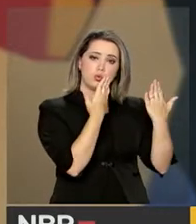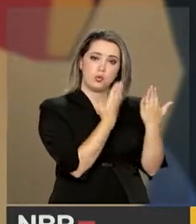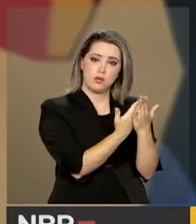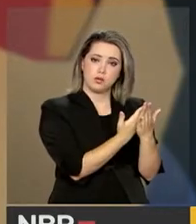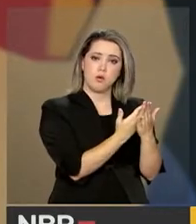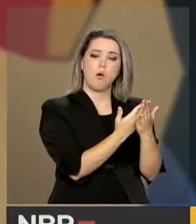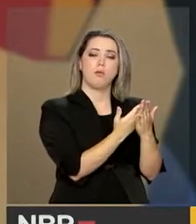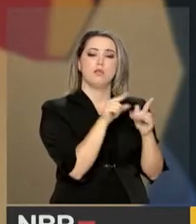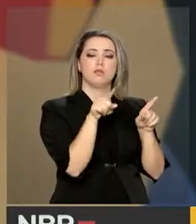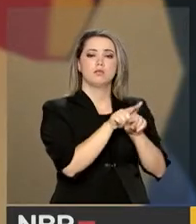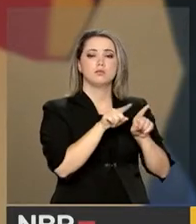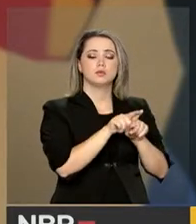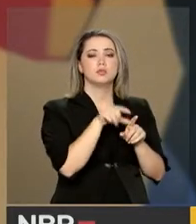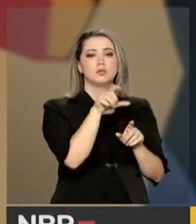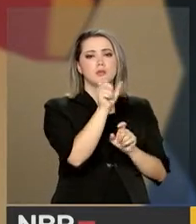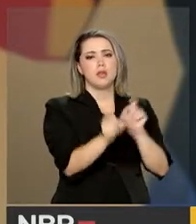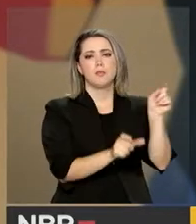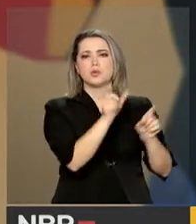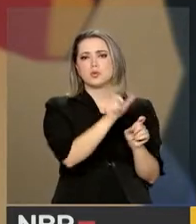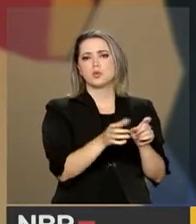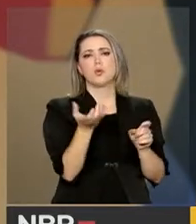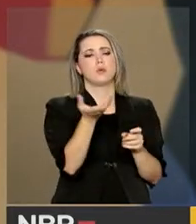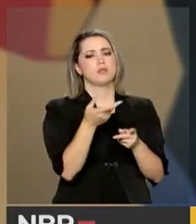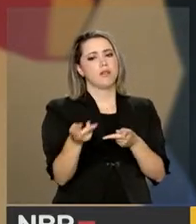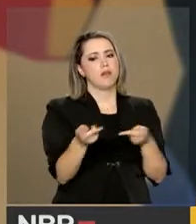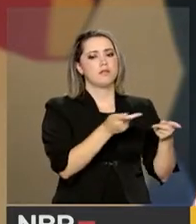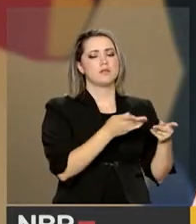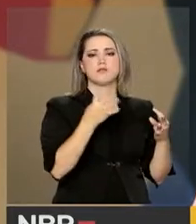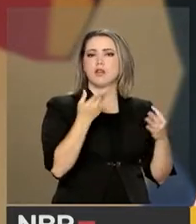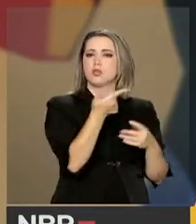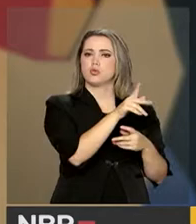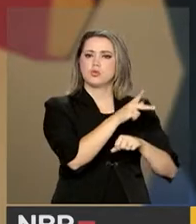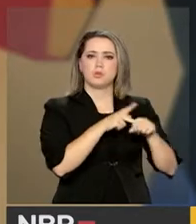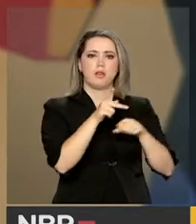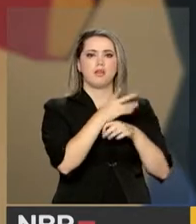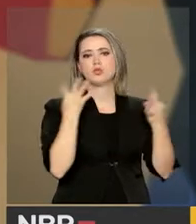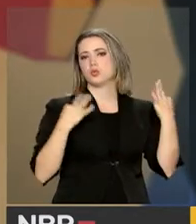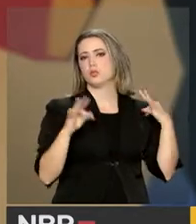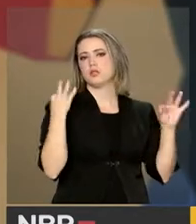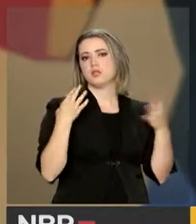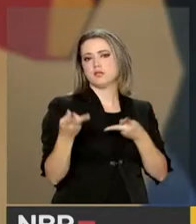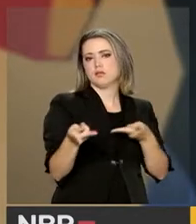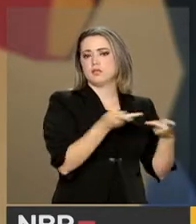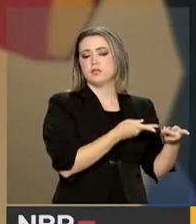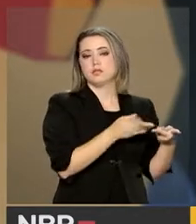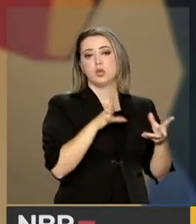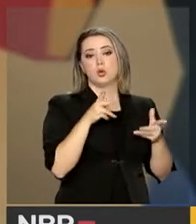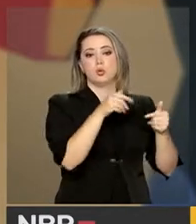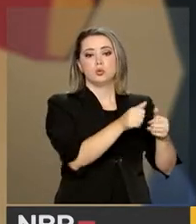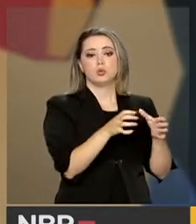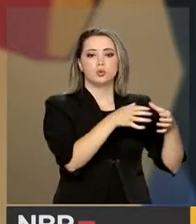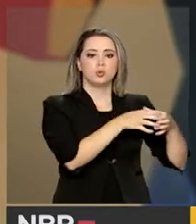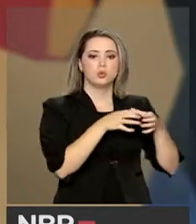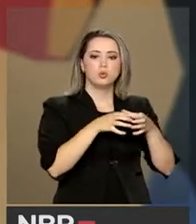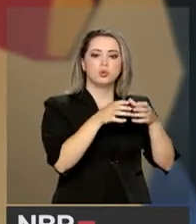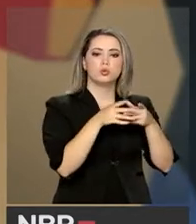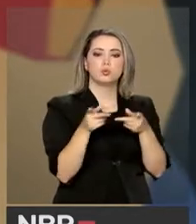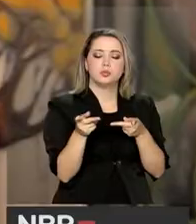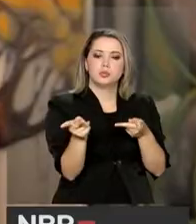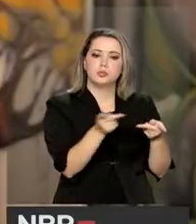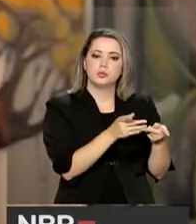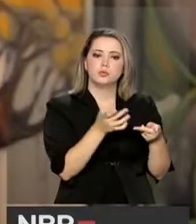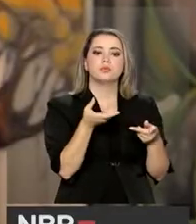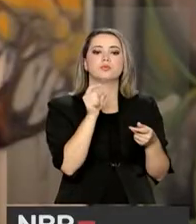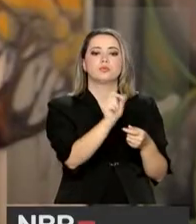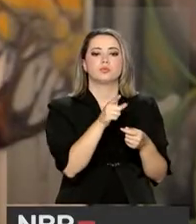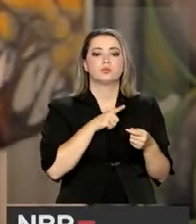pelas escolas, quanto visitantes estrangeiros, né? Então inclui todo tipo de visitante que o museu recebe.